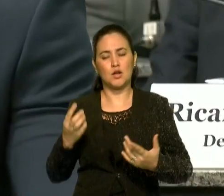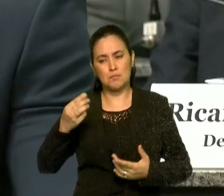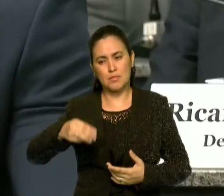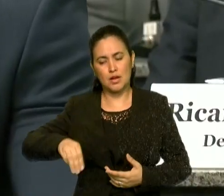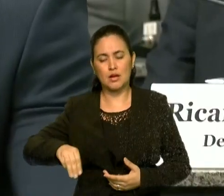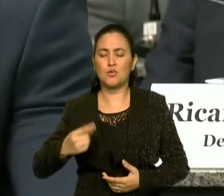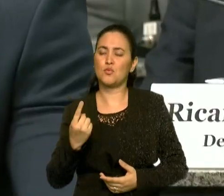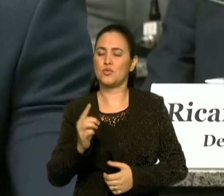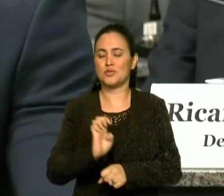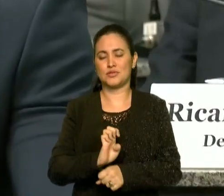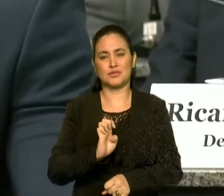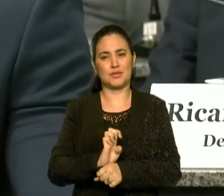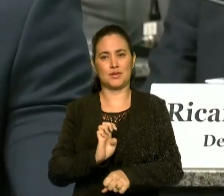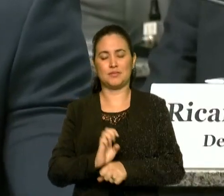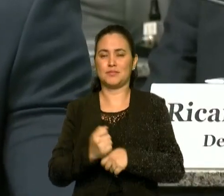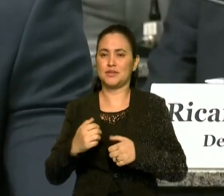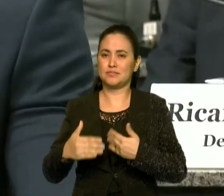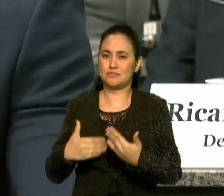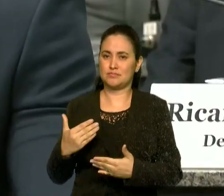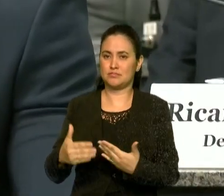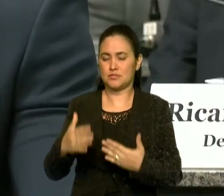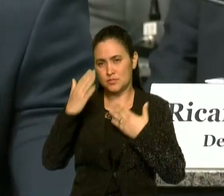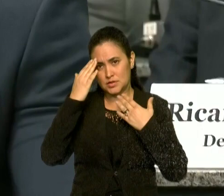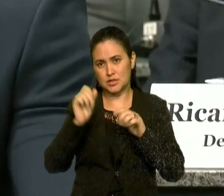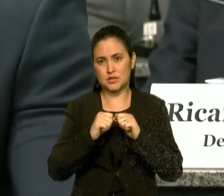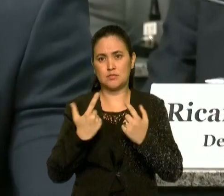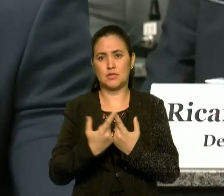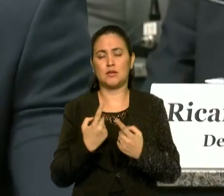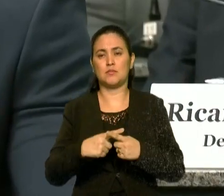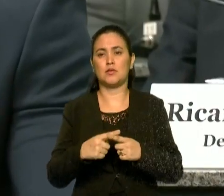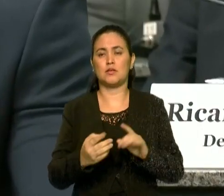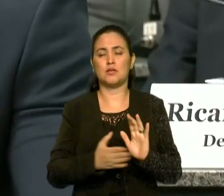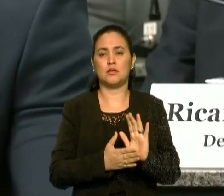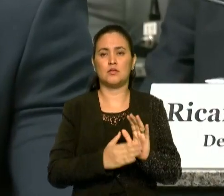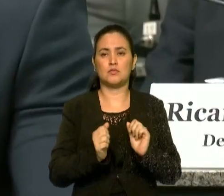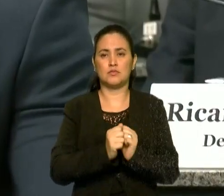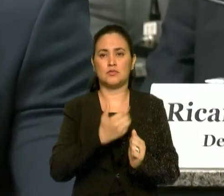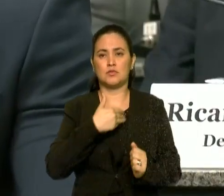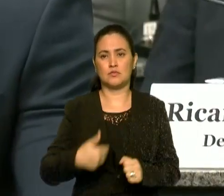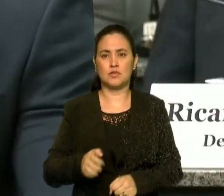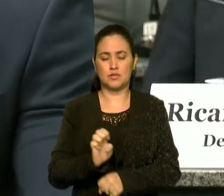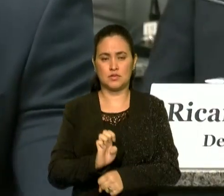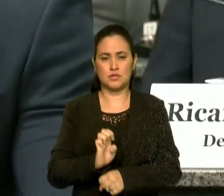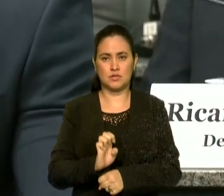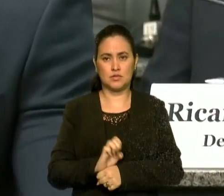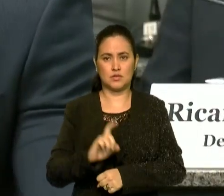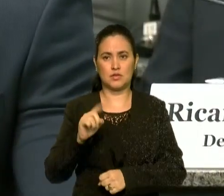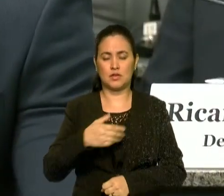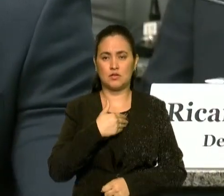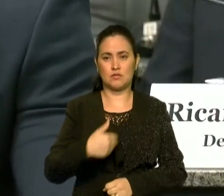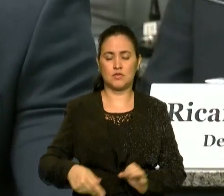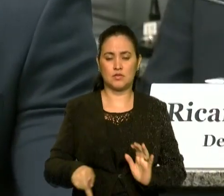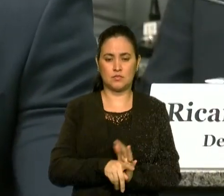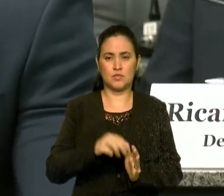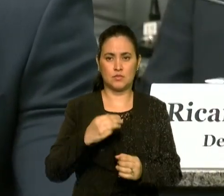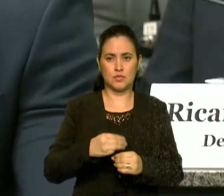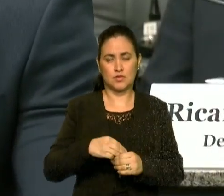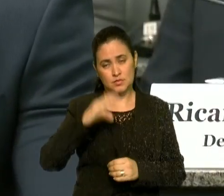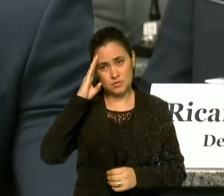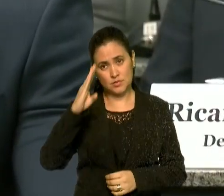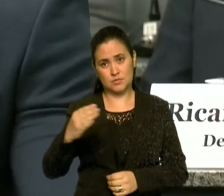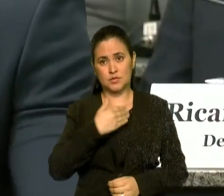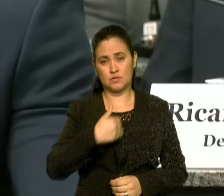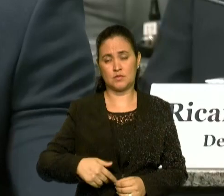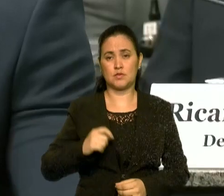por estar tendo essa iniciativa junto com o nosso governador do estado, que é o governador municipalista, mas, acima de tudo, um governador que